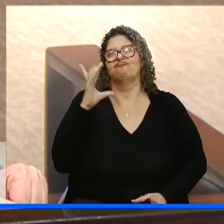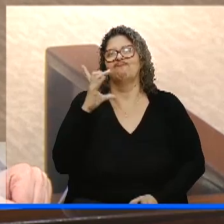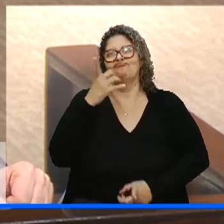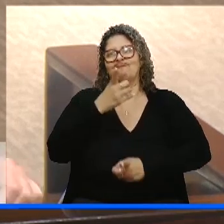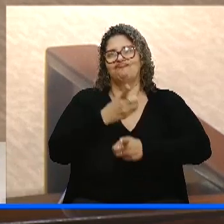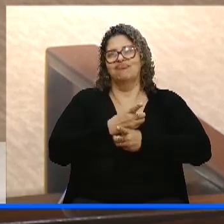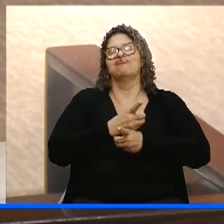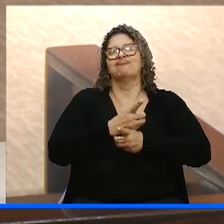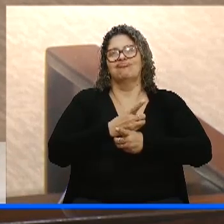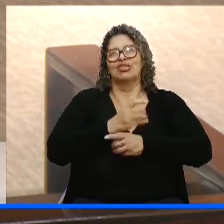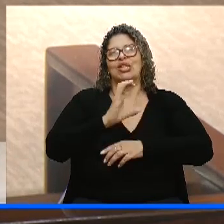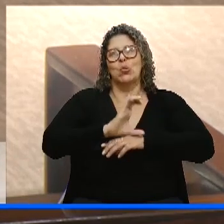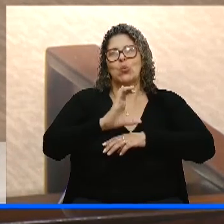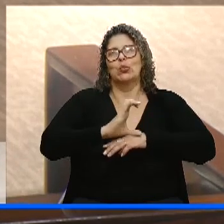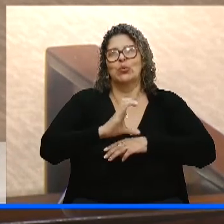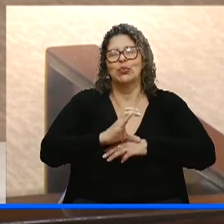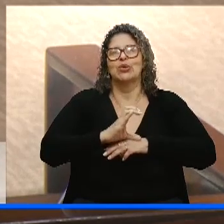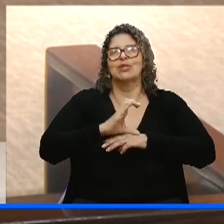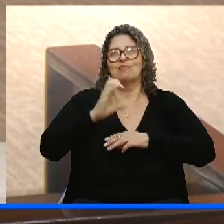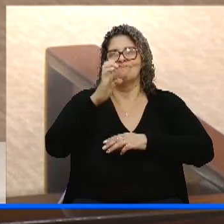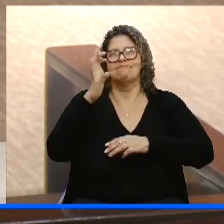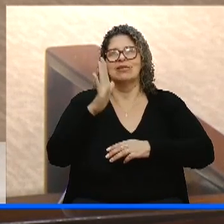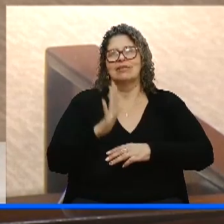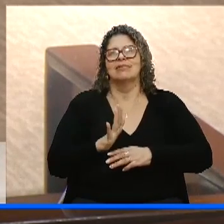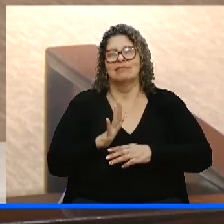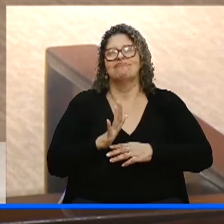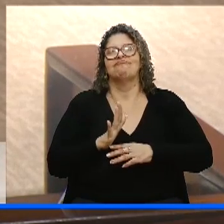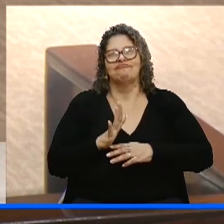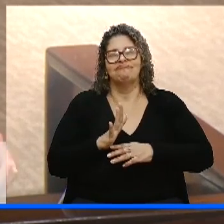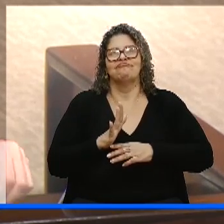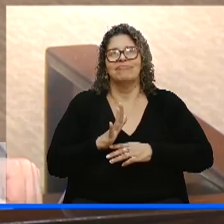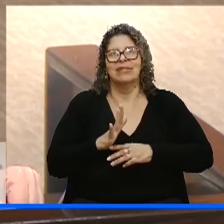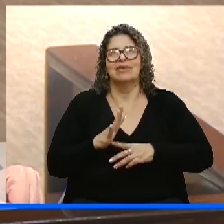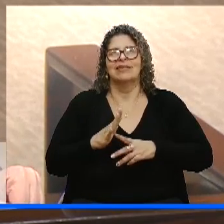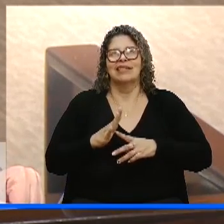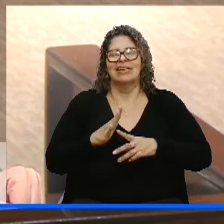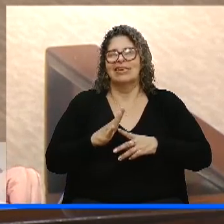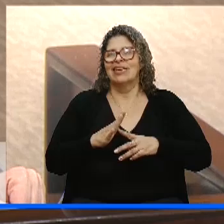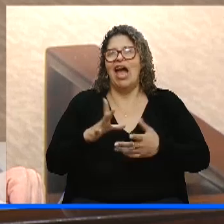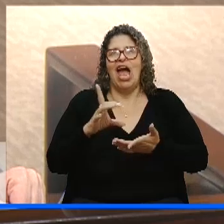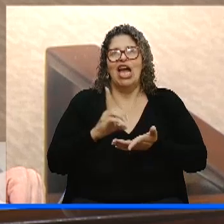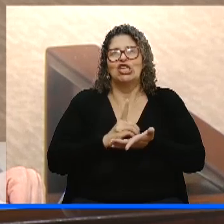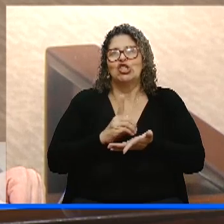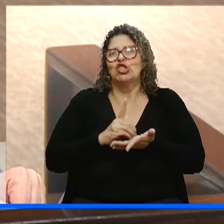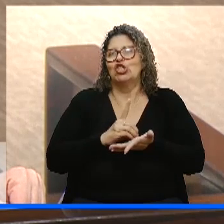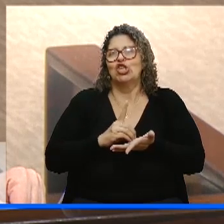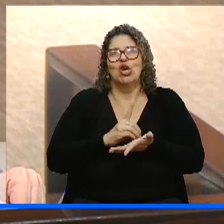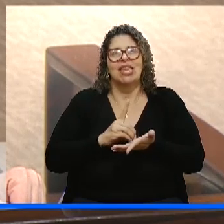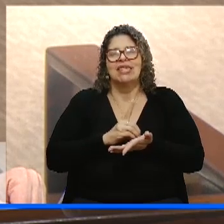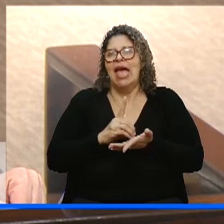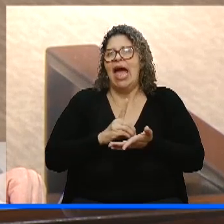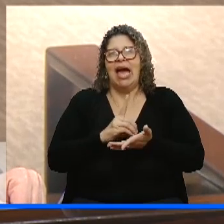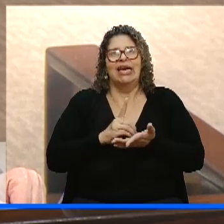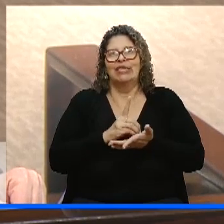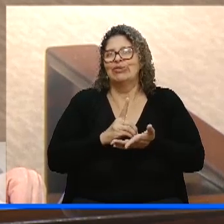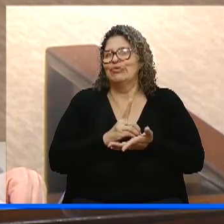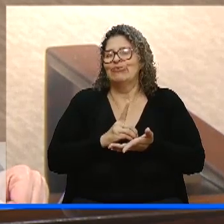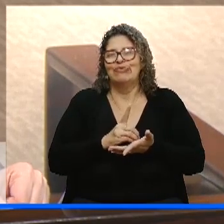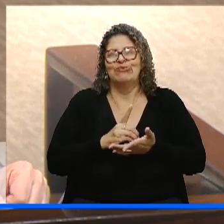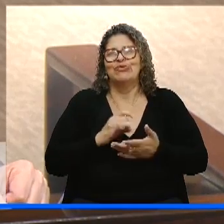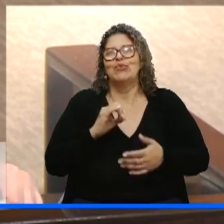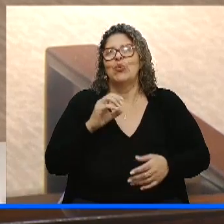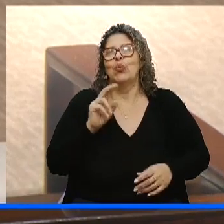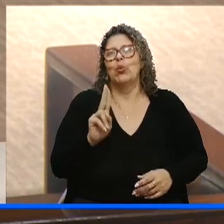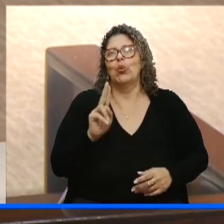na própria constituição da república federativa do brasil que é um verdadeiro dicionário de utopias como a classificou roberto